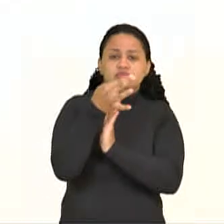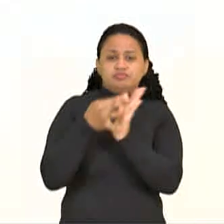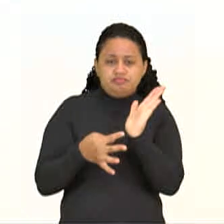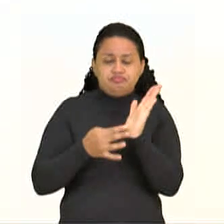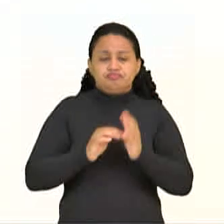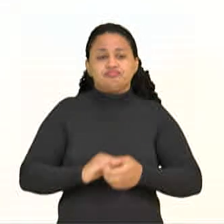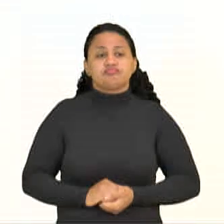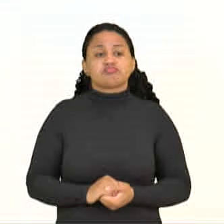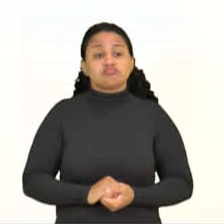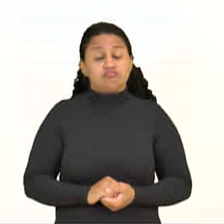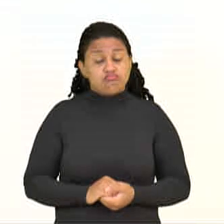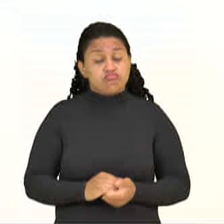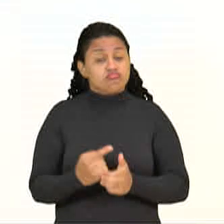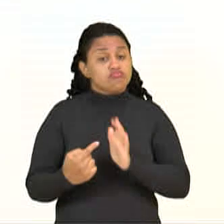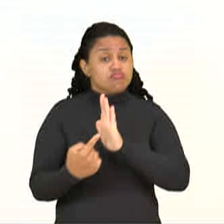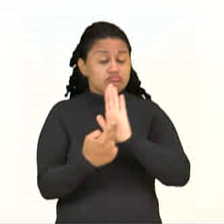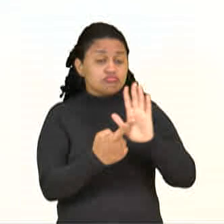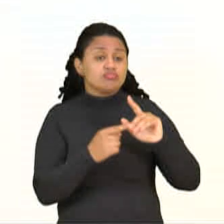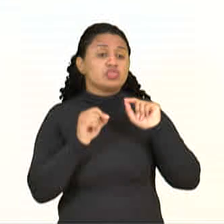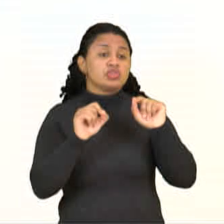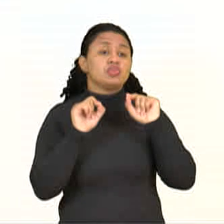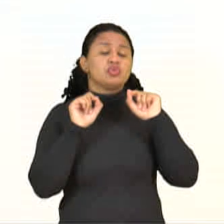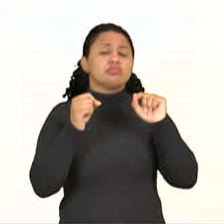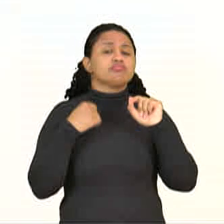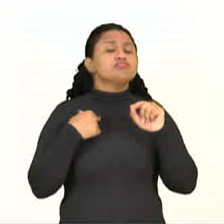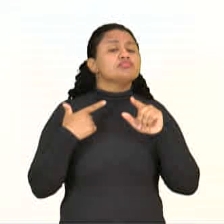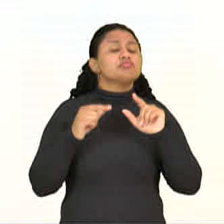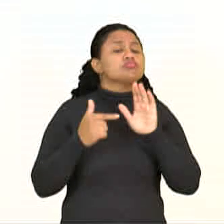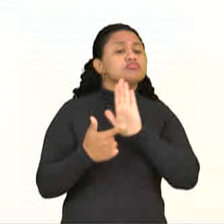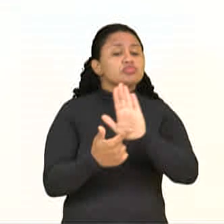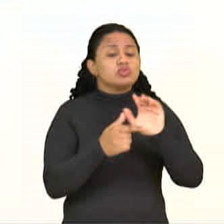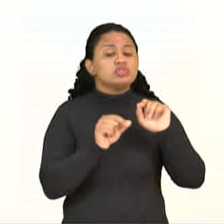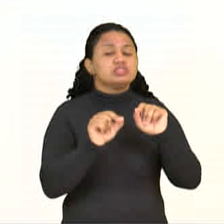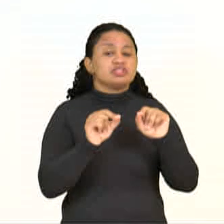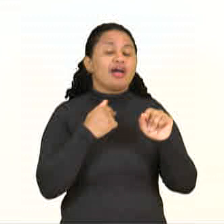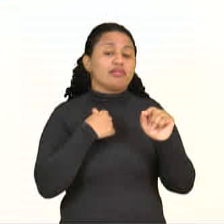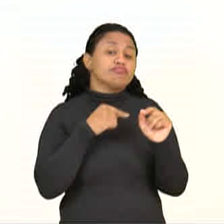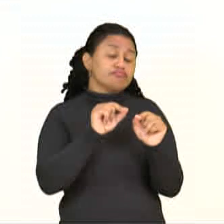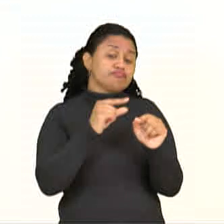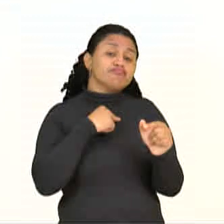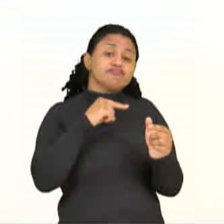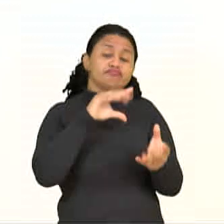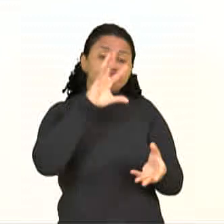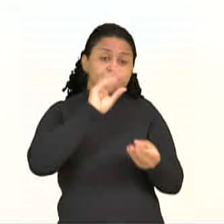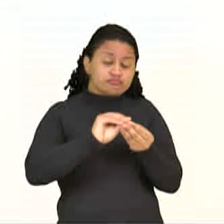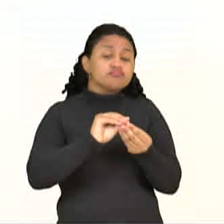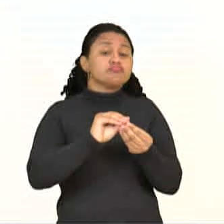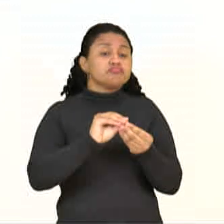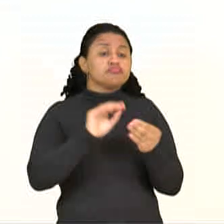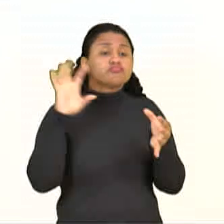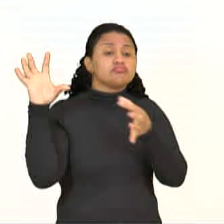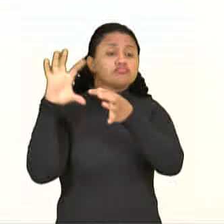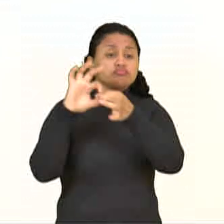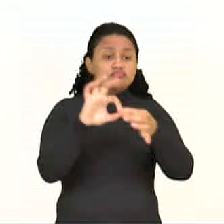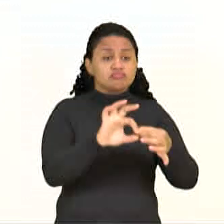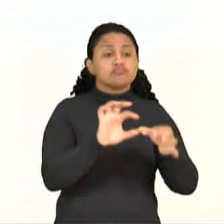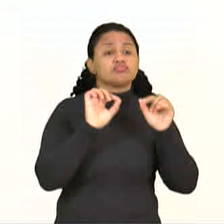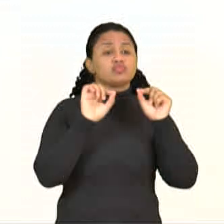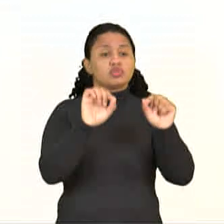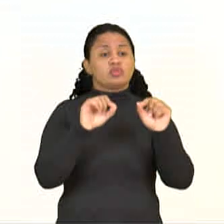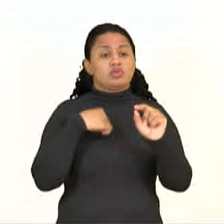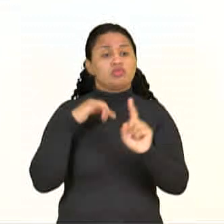texto, né? A apresentação se detém a referenciar a obra resenhada, contextualizando a menção